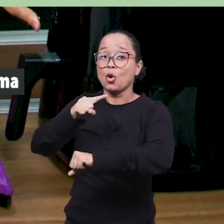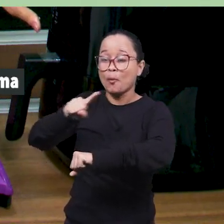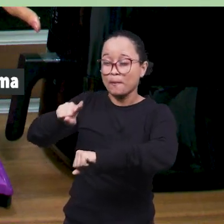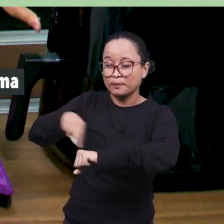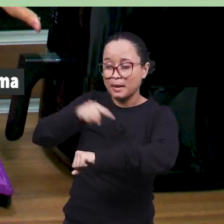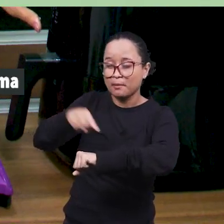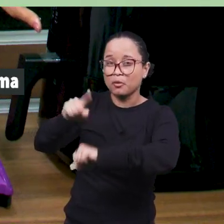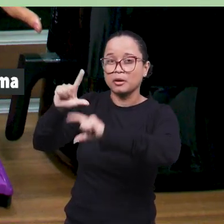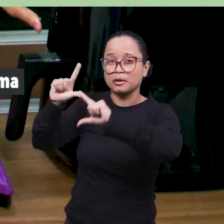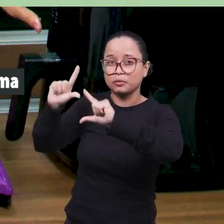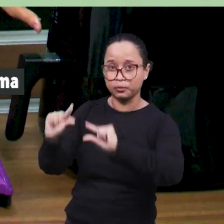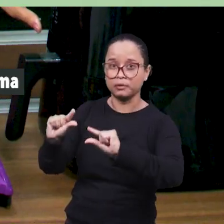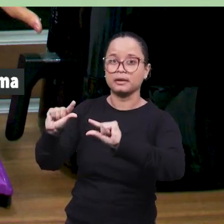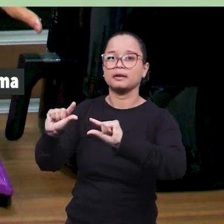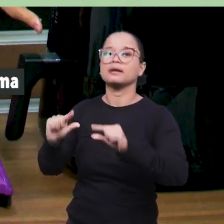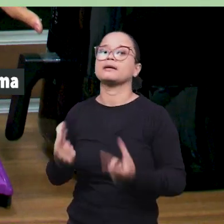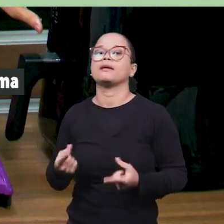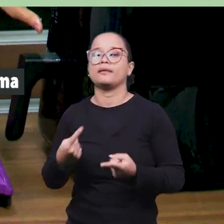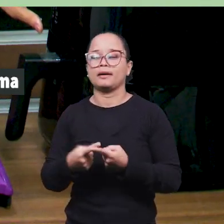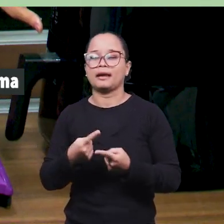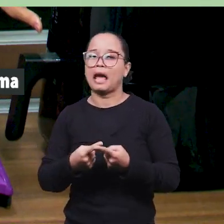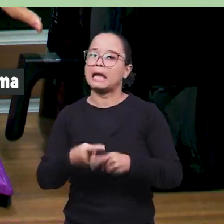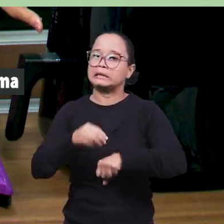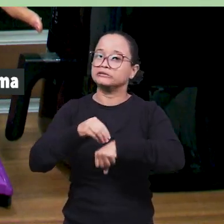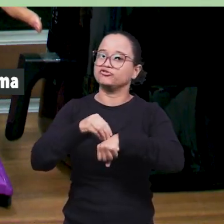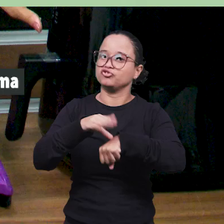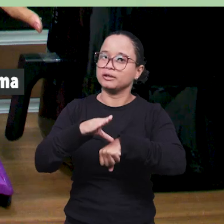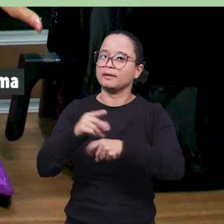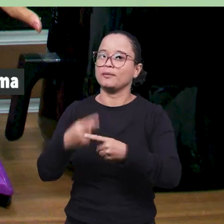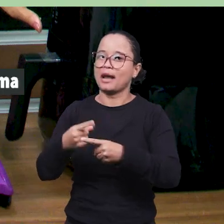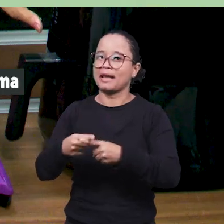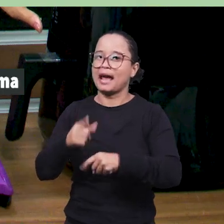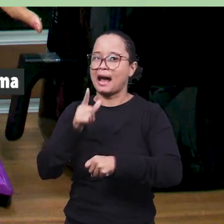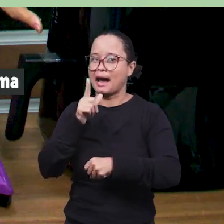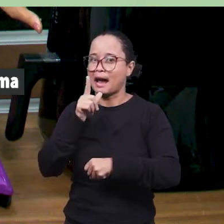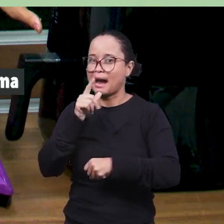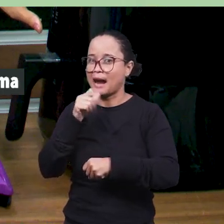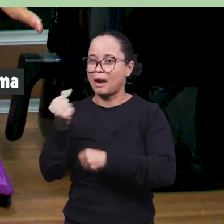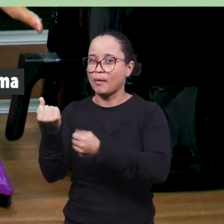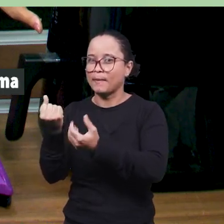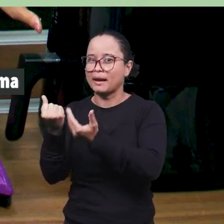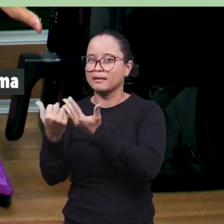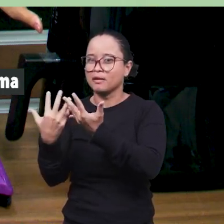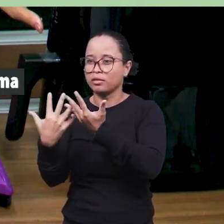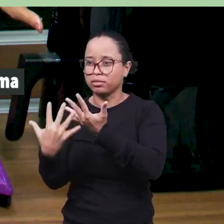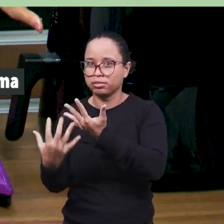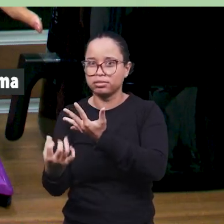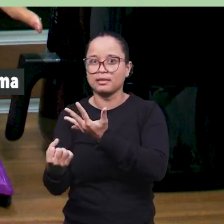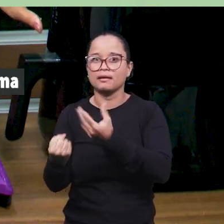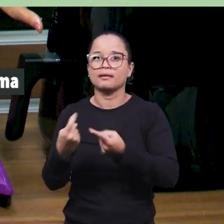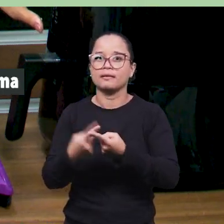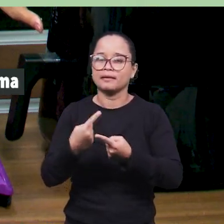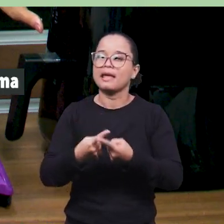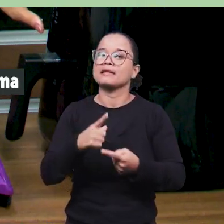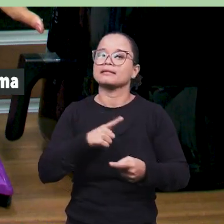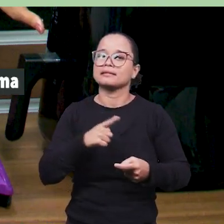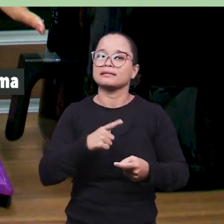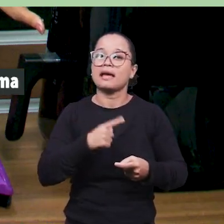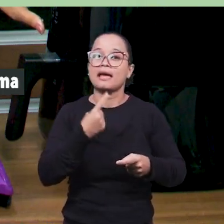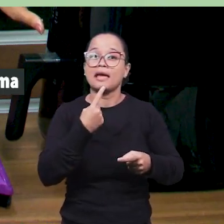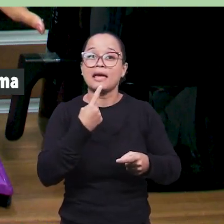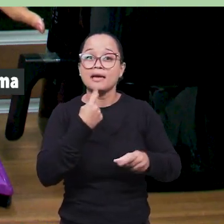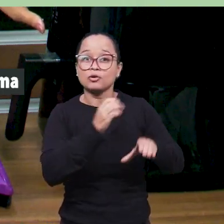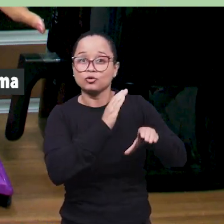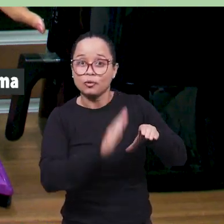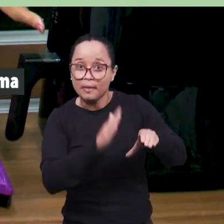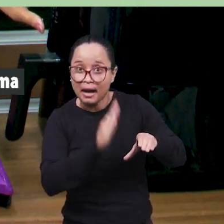dica, não vai soltar tanta água, porque nós temos aqui, ó, tomate, abobrinha